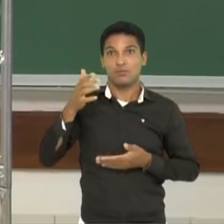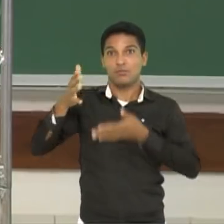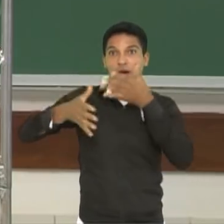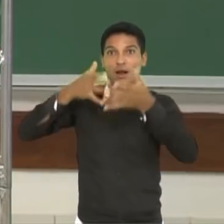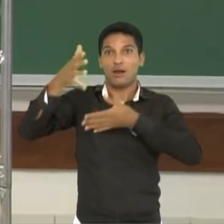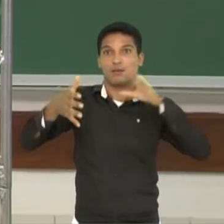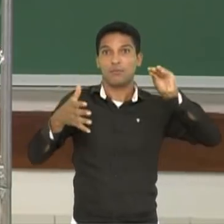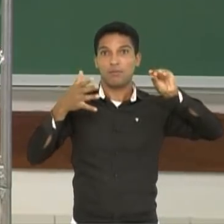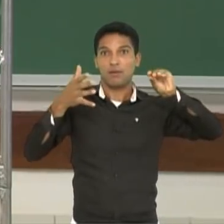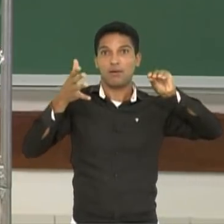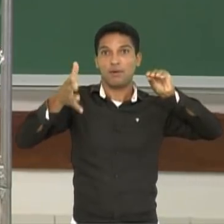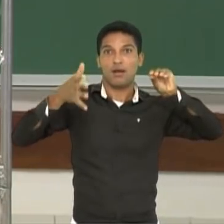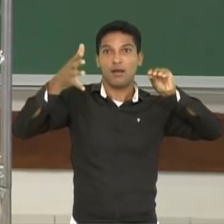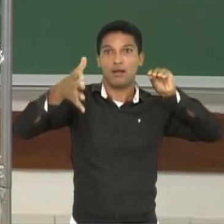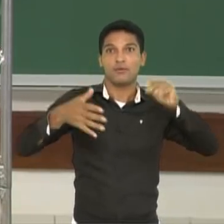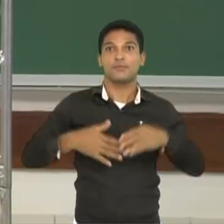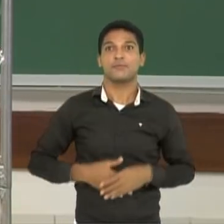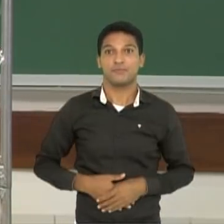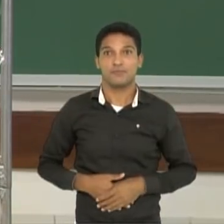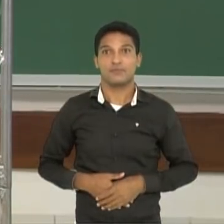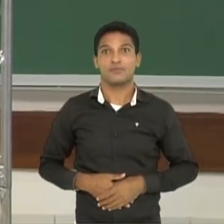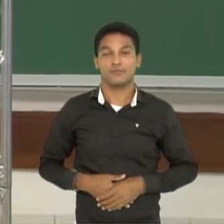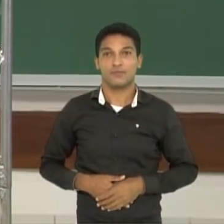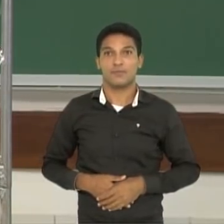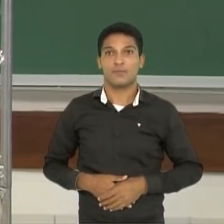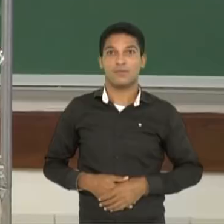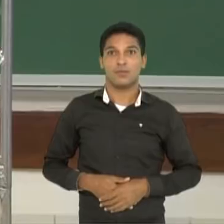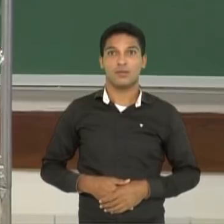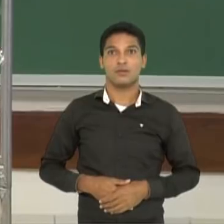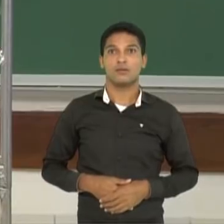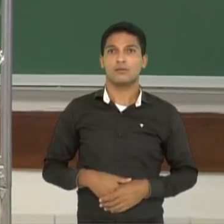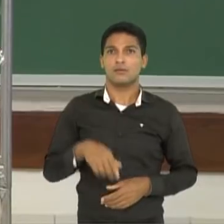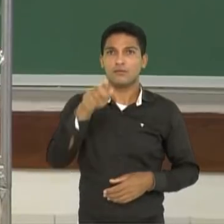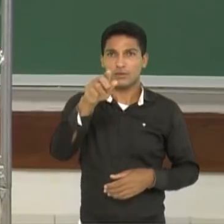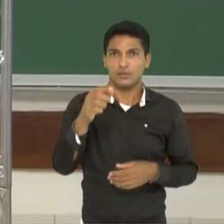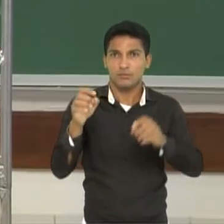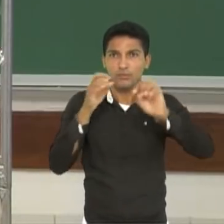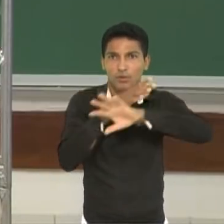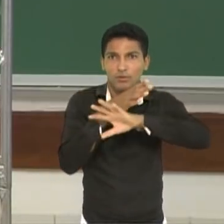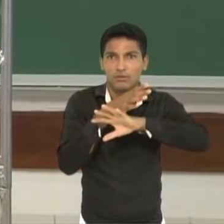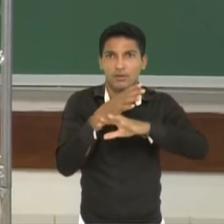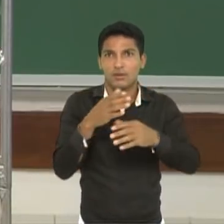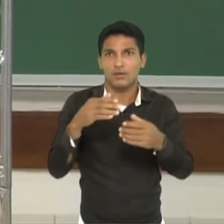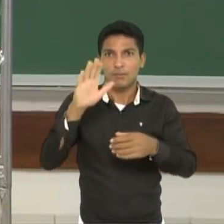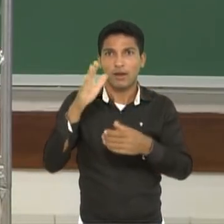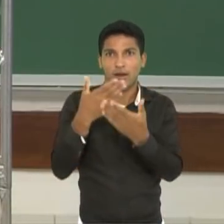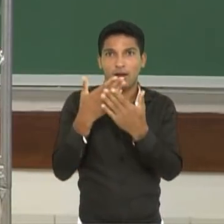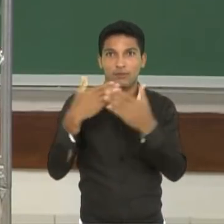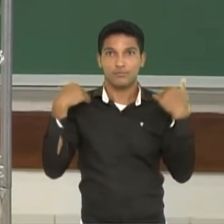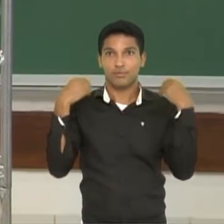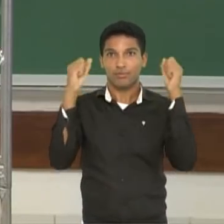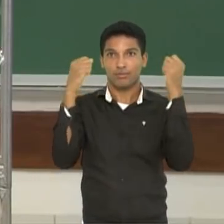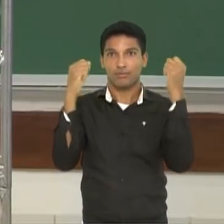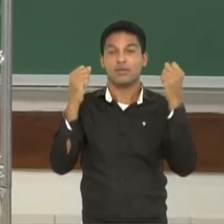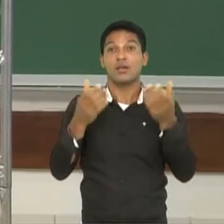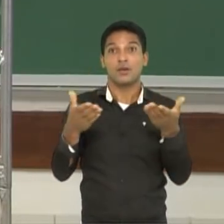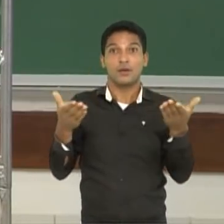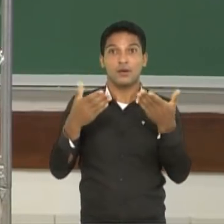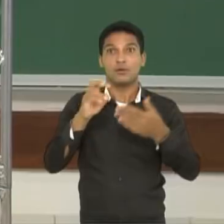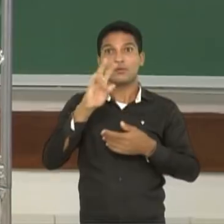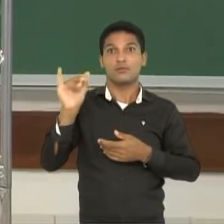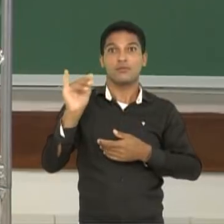de Libras, né, que vai acompanhar a nossa aula de hoje. Vocês estão prontos aí para mais uma aula? Então hoje nós ainda